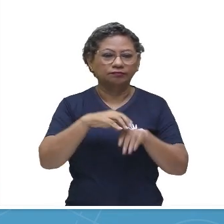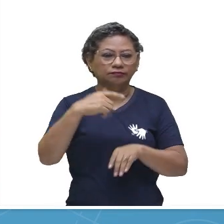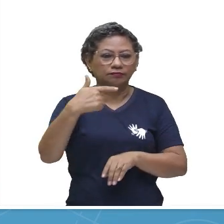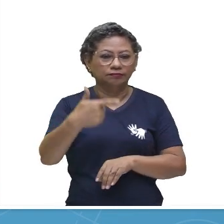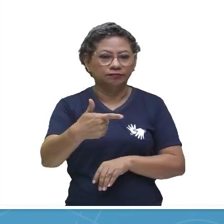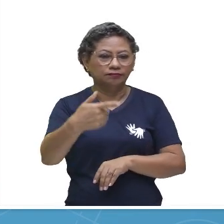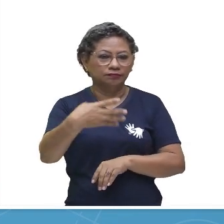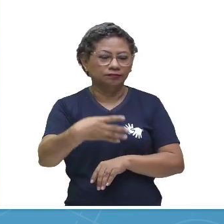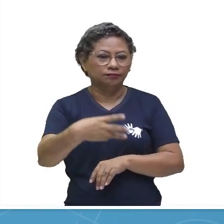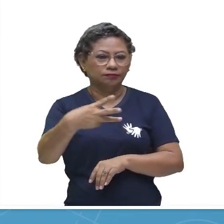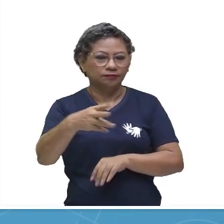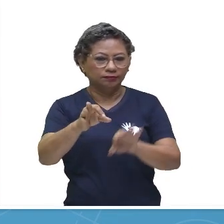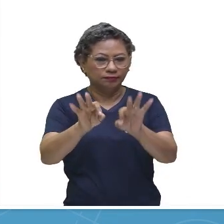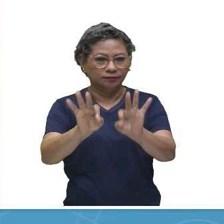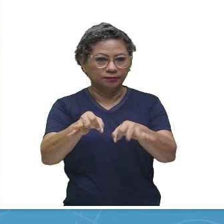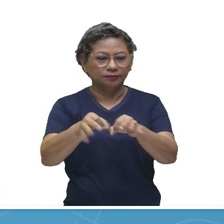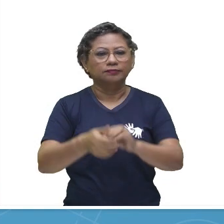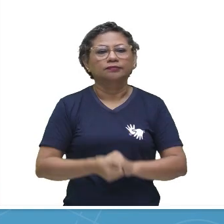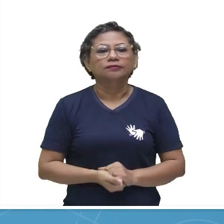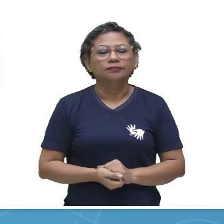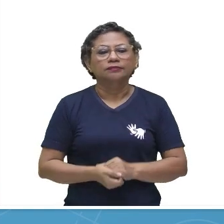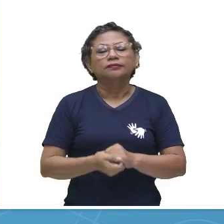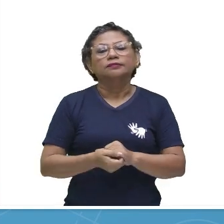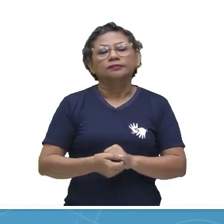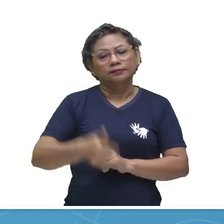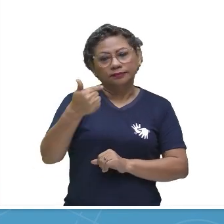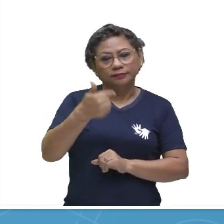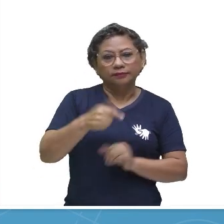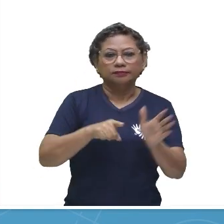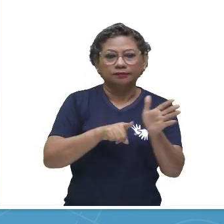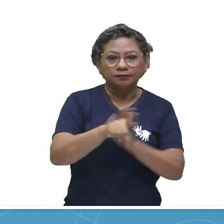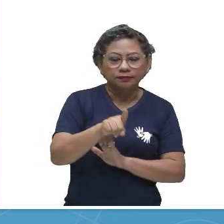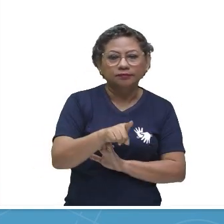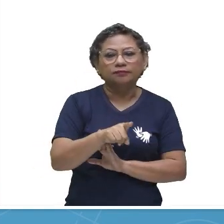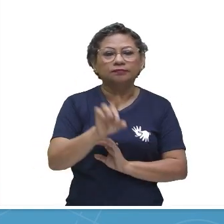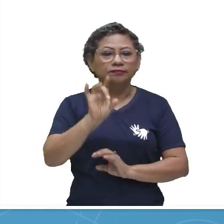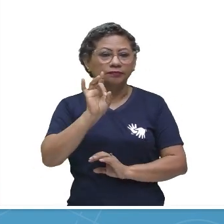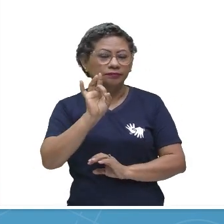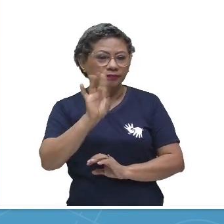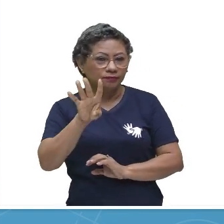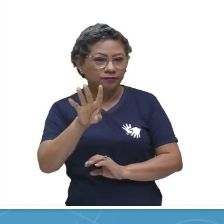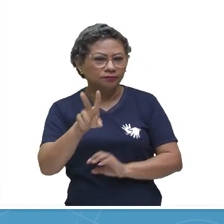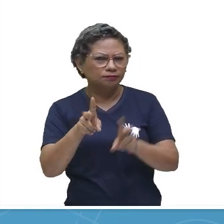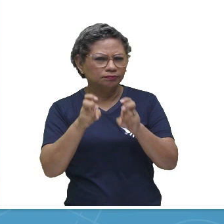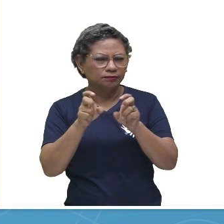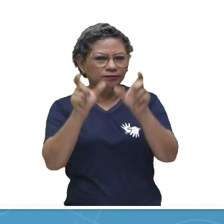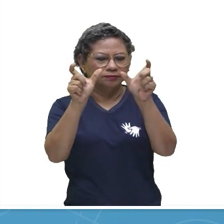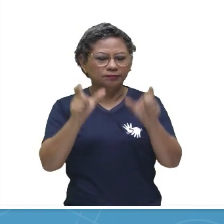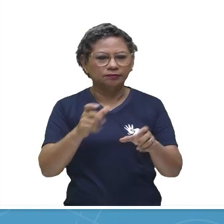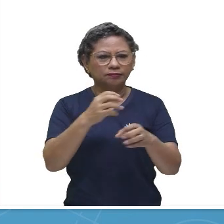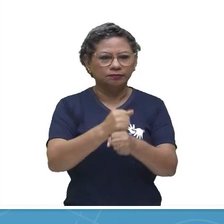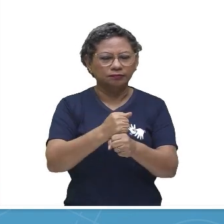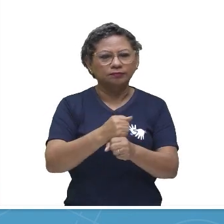243. Correto? Na segunda questão, a gente só vai aplicar a propriedade. Então, nós vamos ter aqui 8